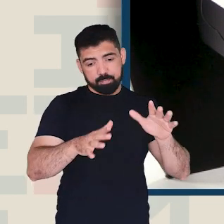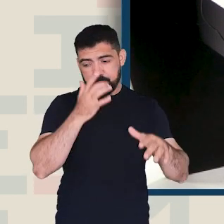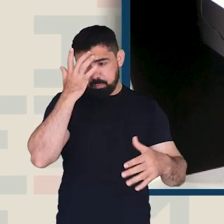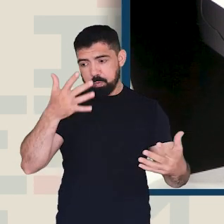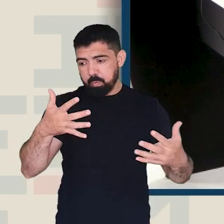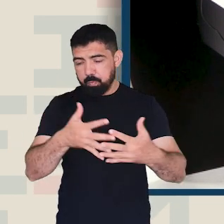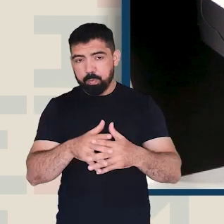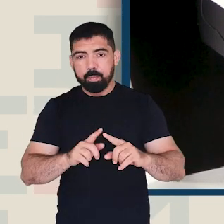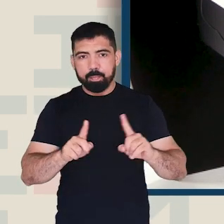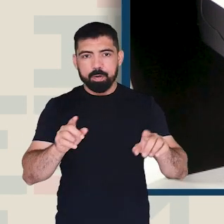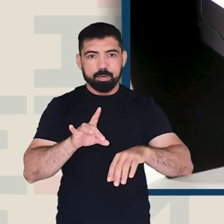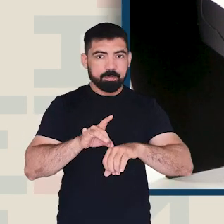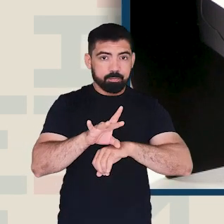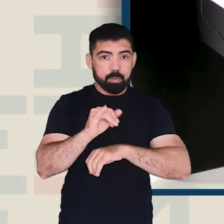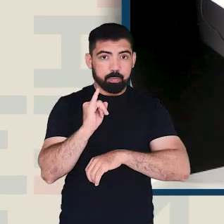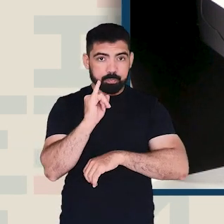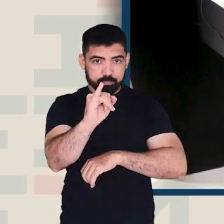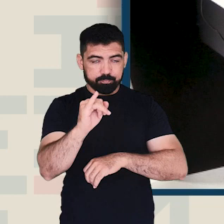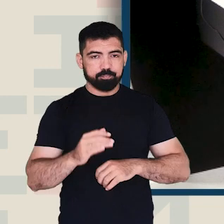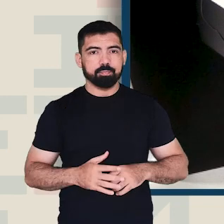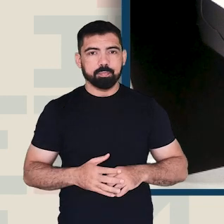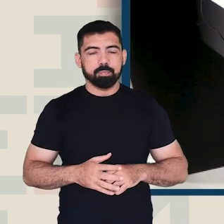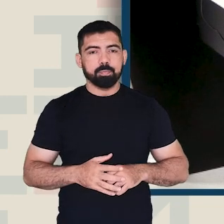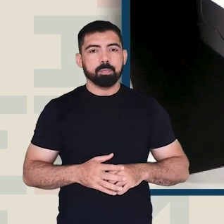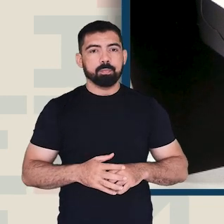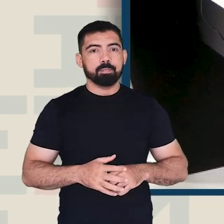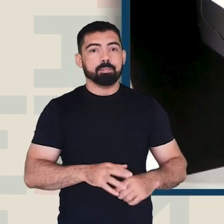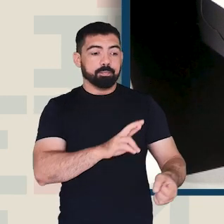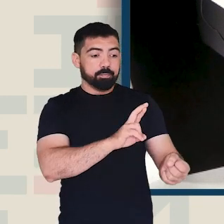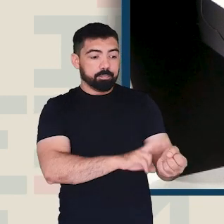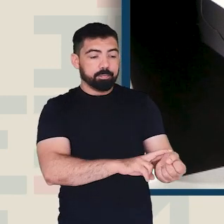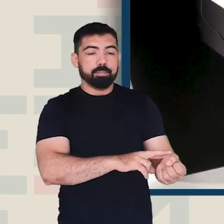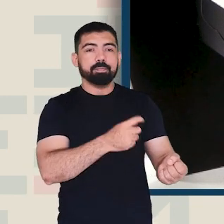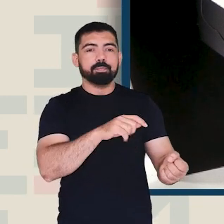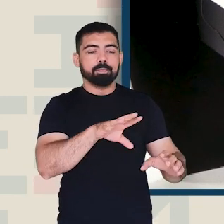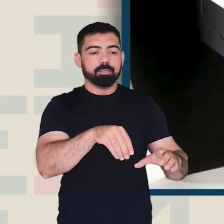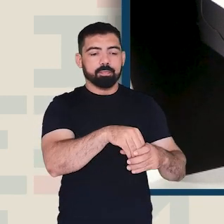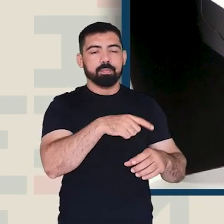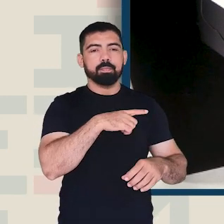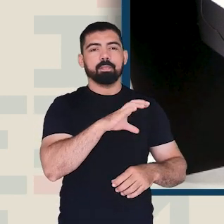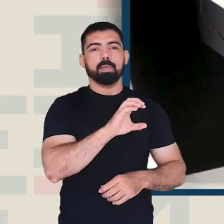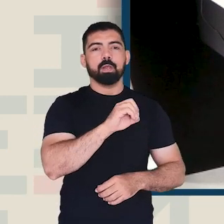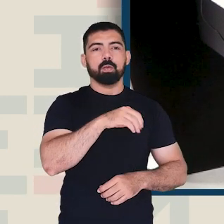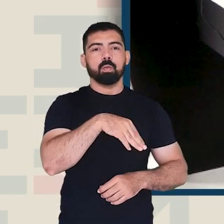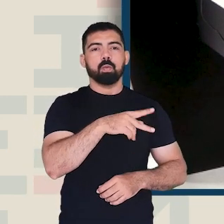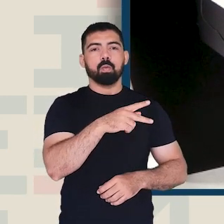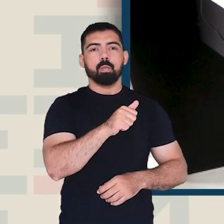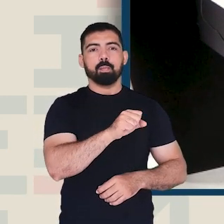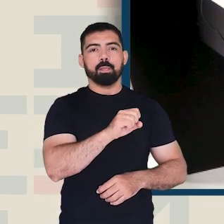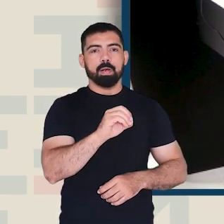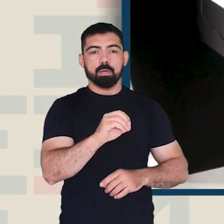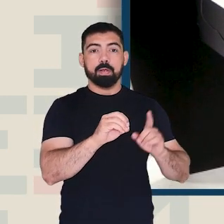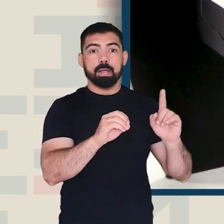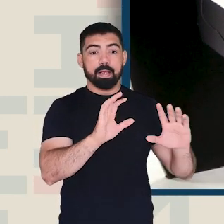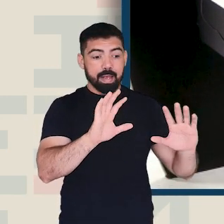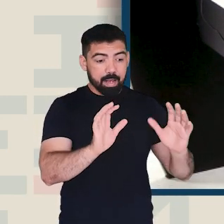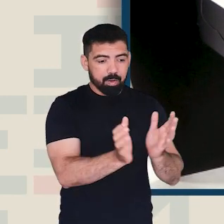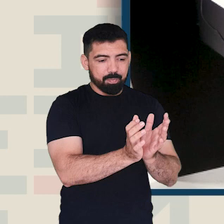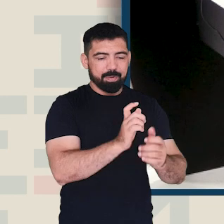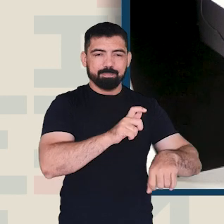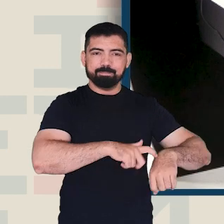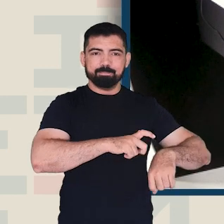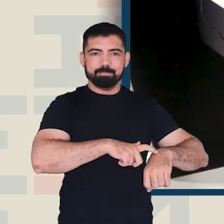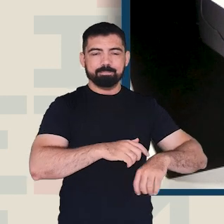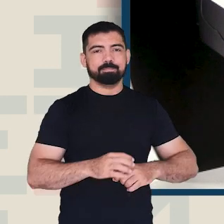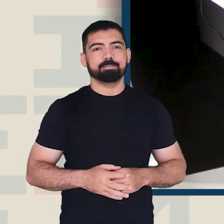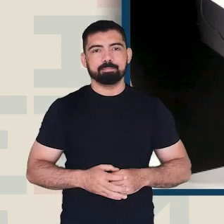tempo, mas tem uma informação a mais. Eu preciso entender o que são compassos. Compassos são os agrupamentos desses tempos.